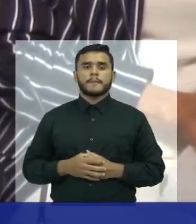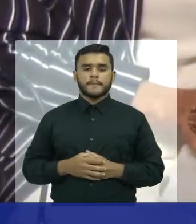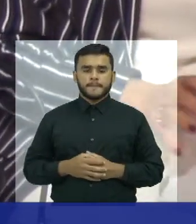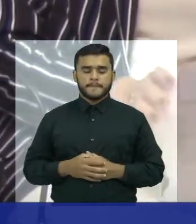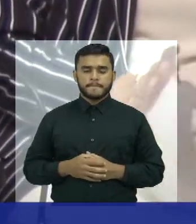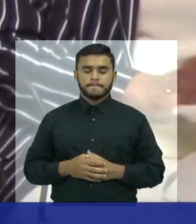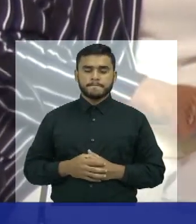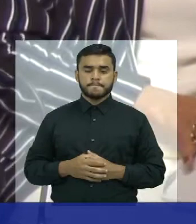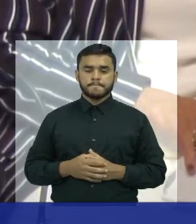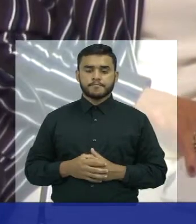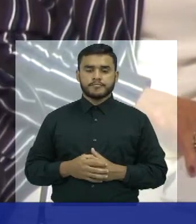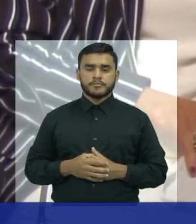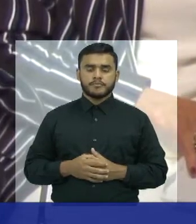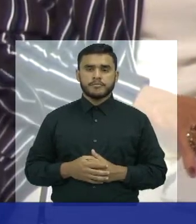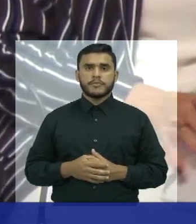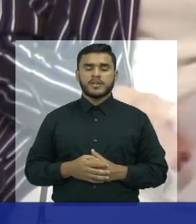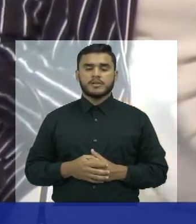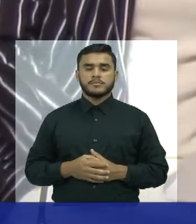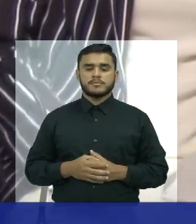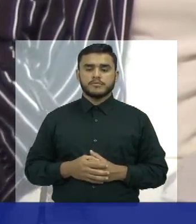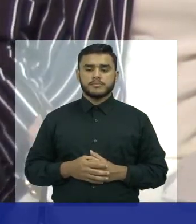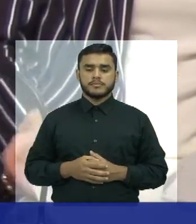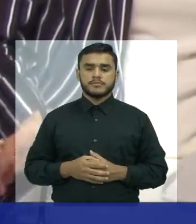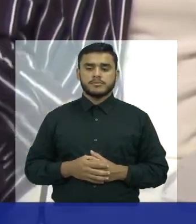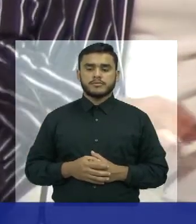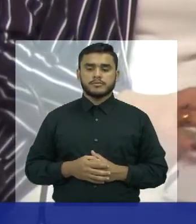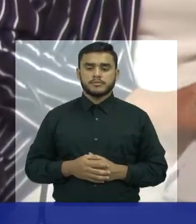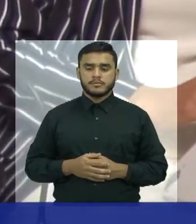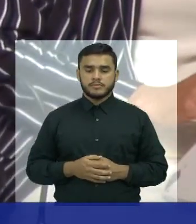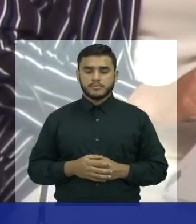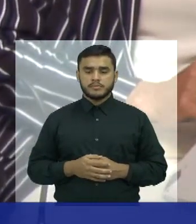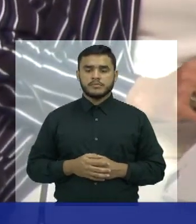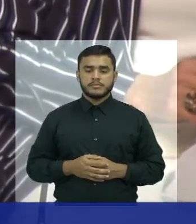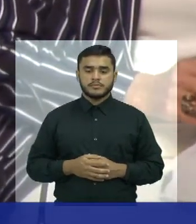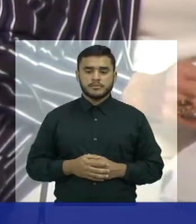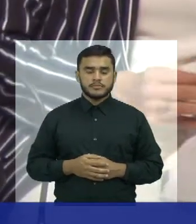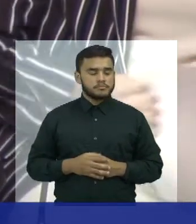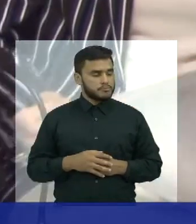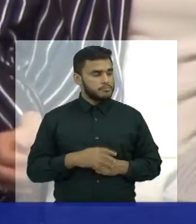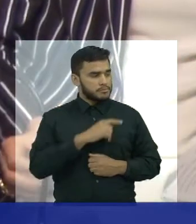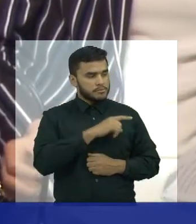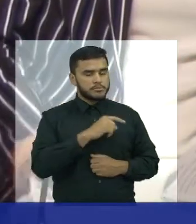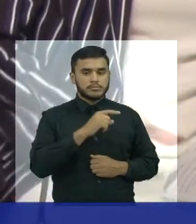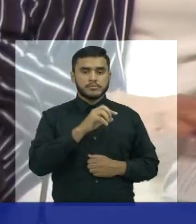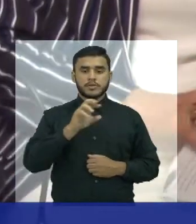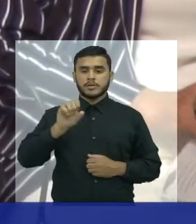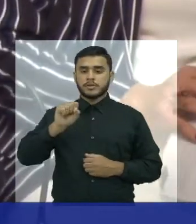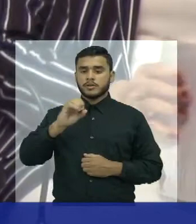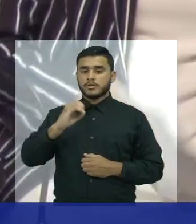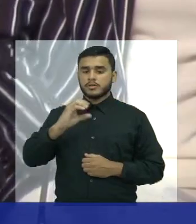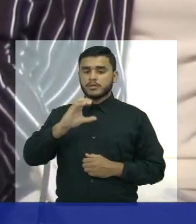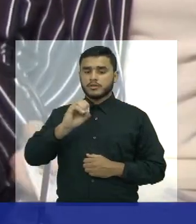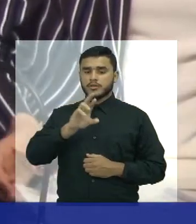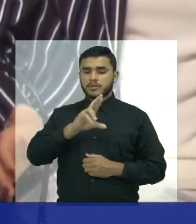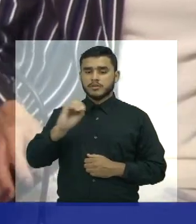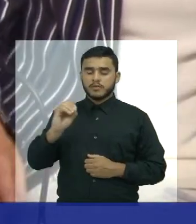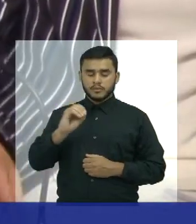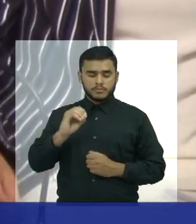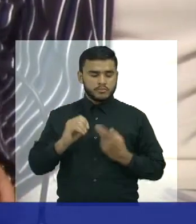Seguindo aqui, doutora Socorro, questão ambiental e questão habitacional, né, que eu